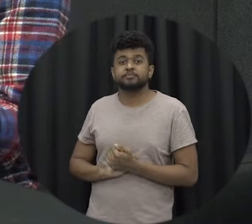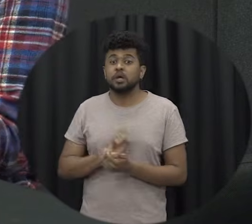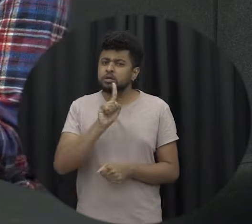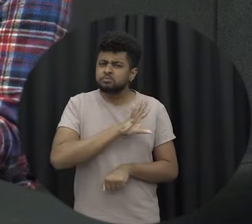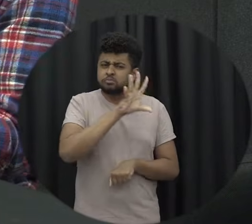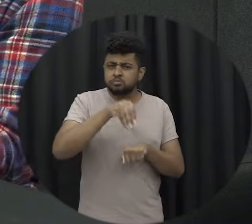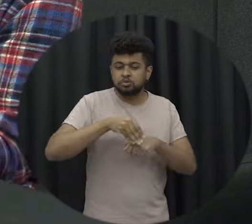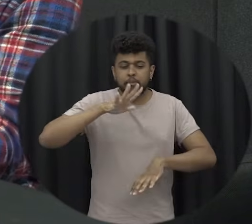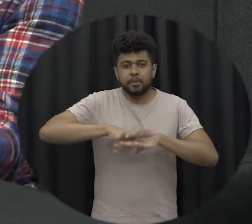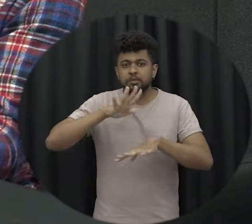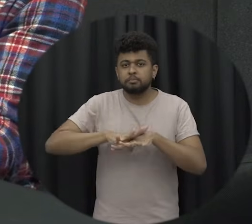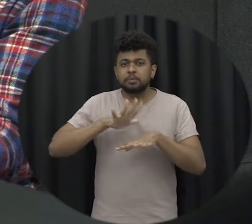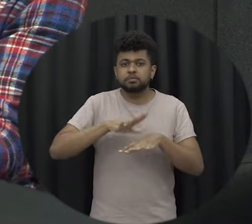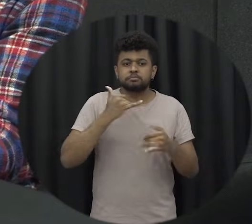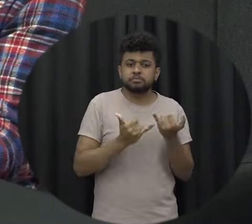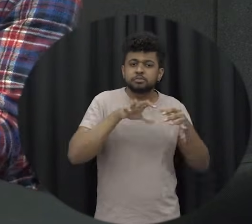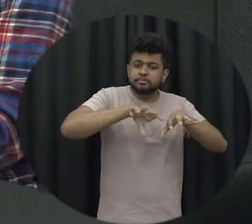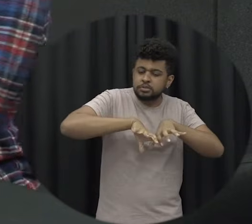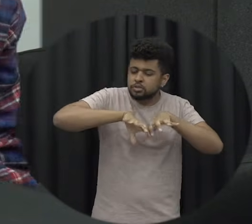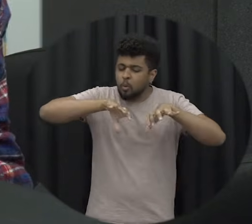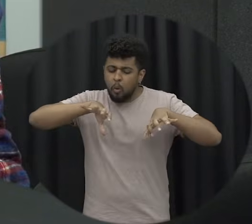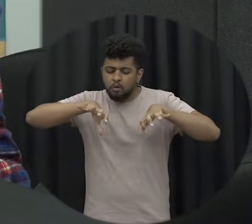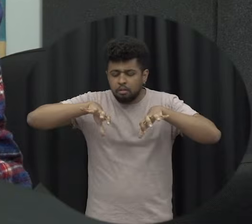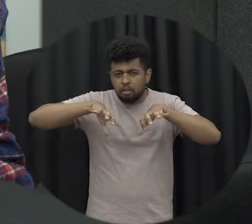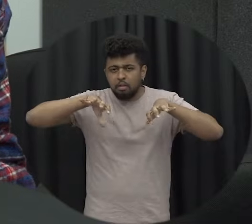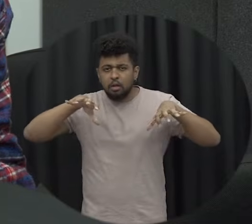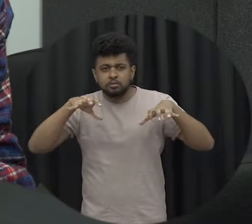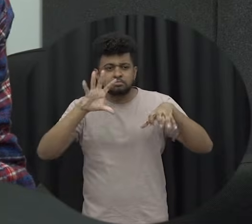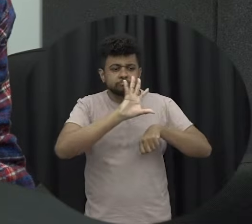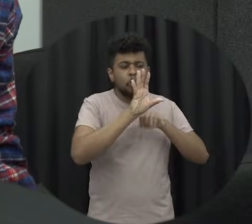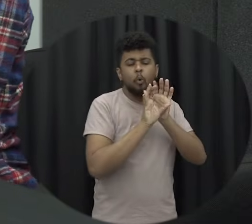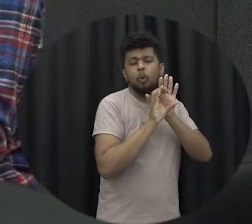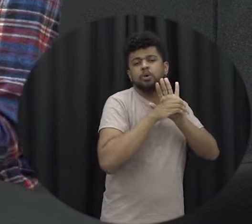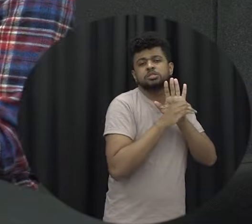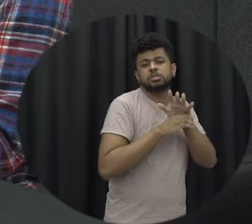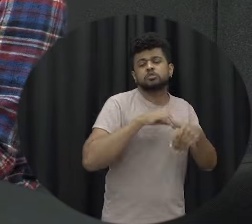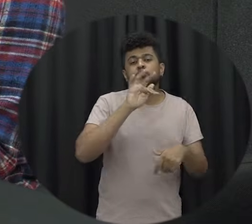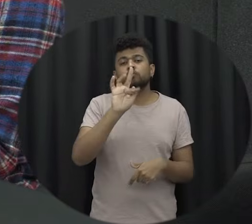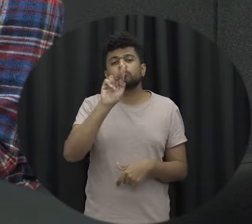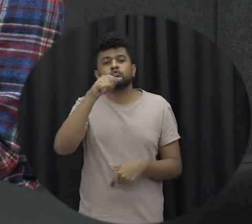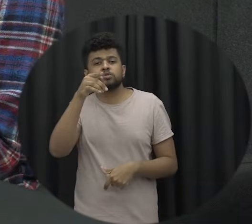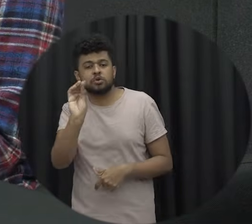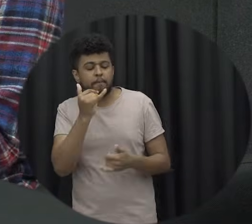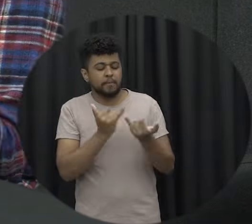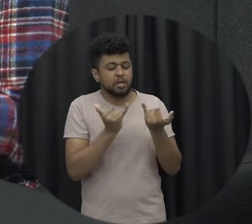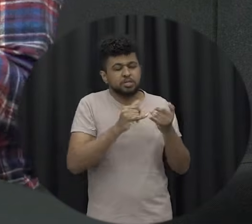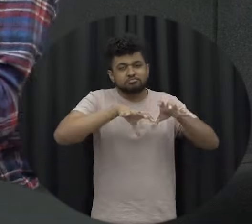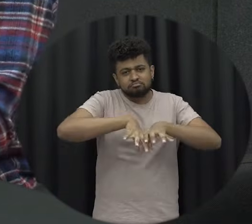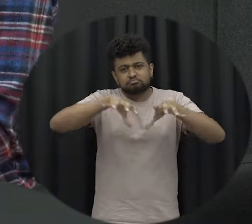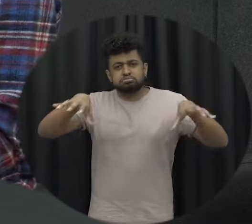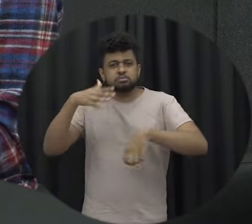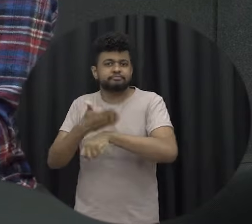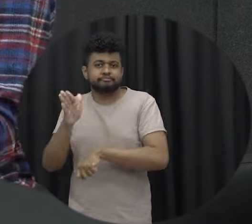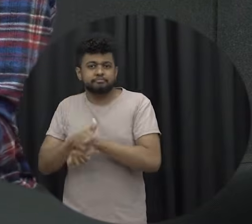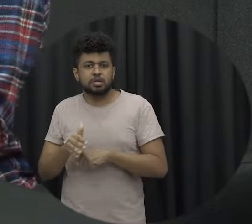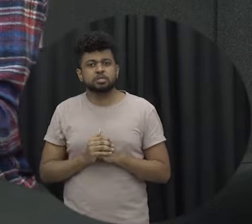né? O conceito de função foi se descolando da prática, né? E nessas culturas, por